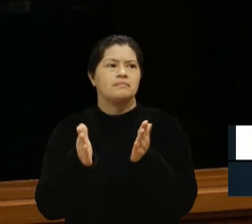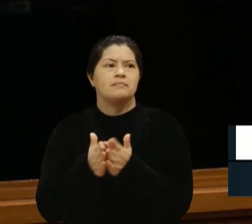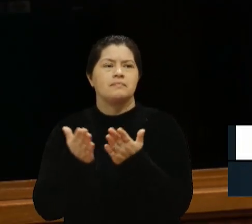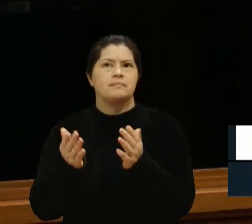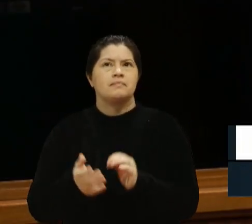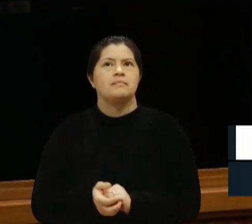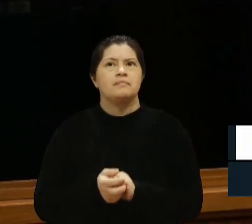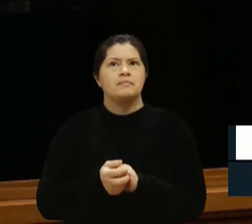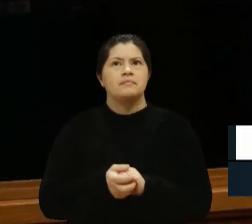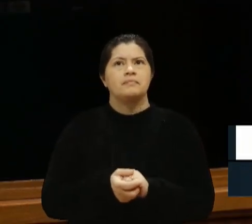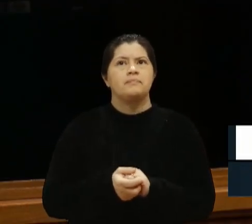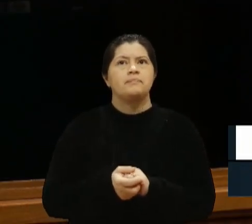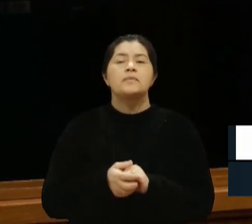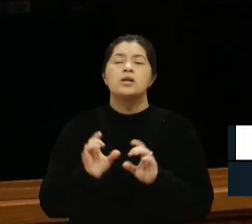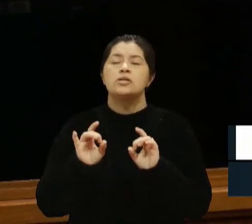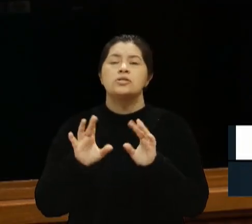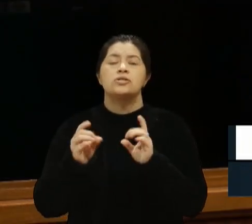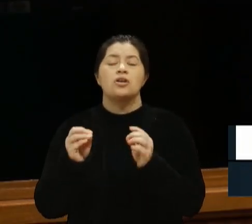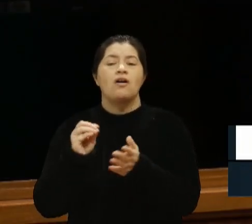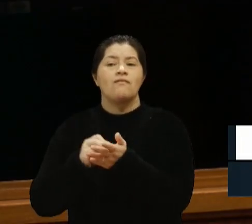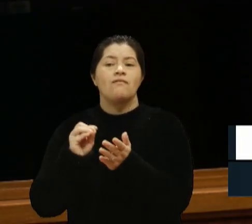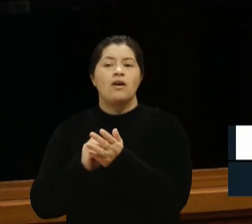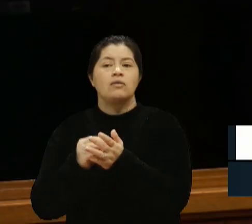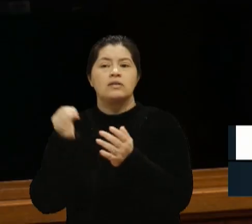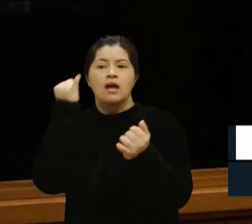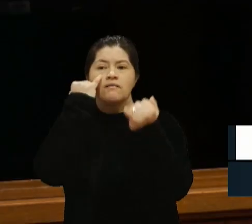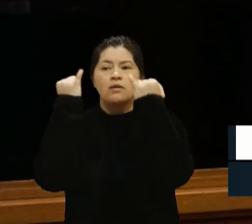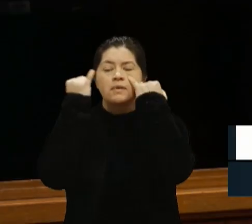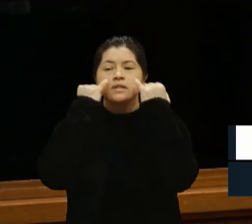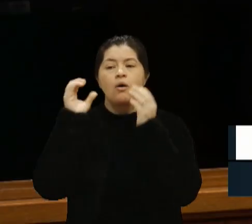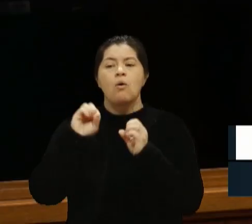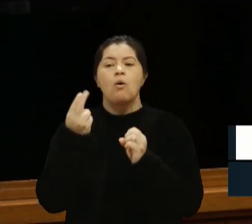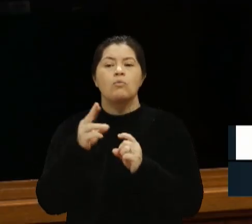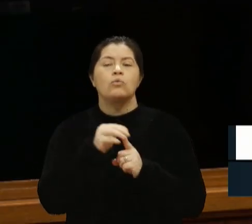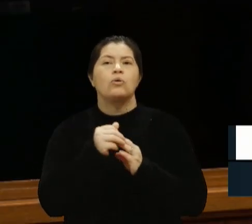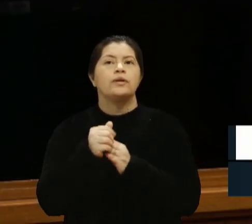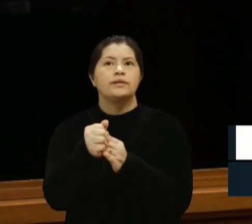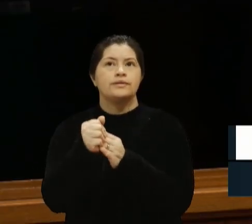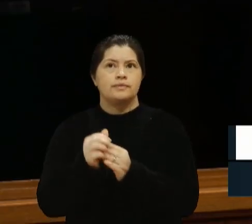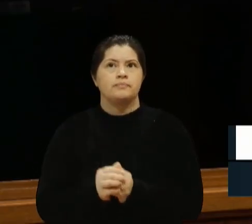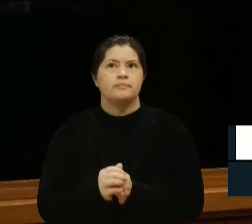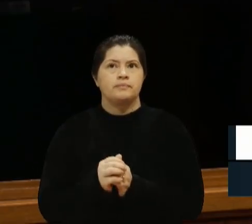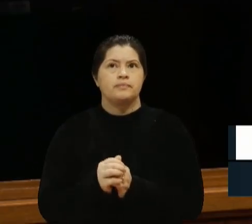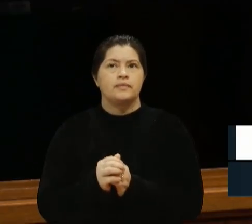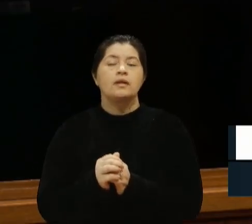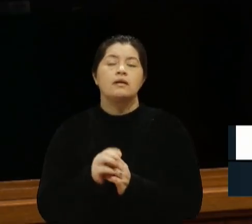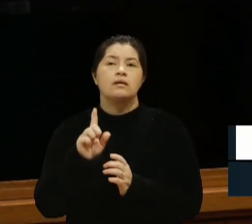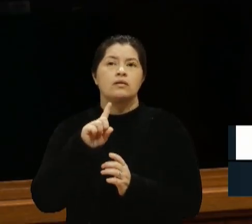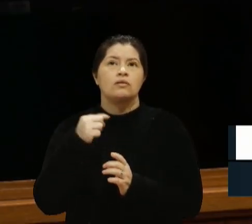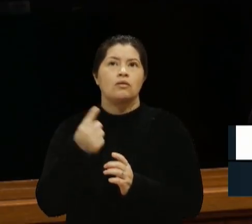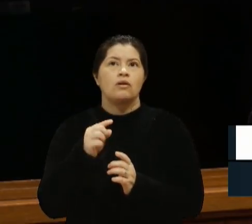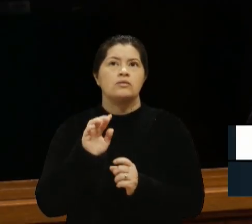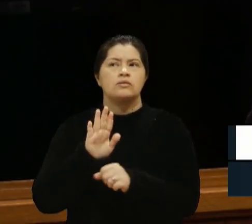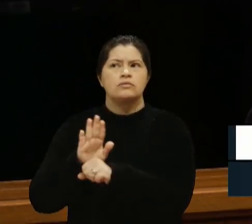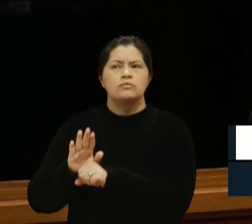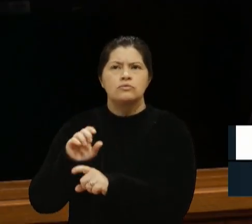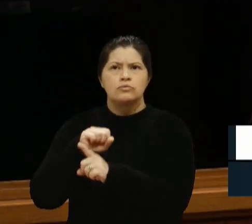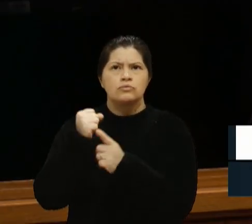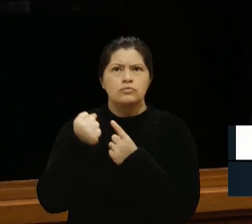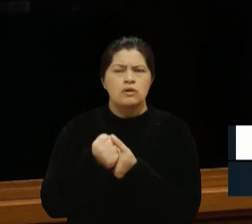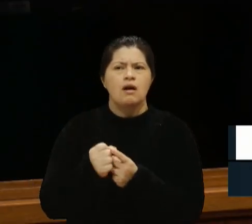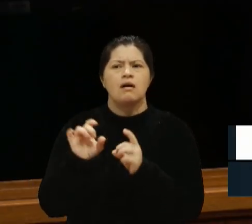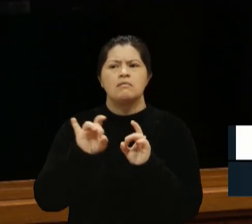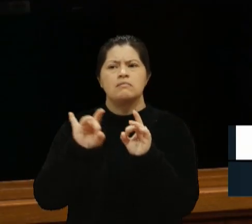com seus filhos, eles tinham apenas falta de informação e orientação, né? Então, na assistência a gente vê diversas, né?